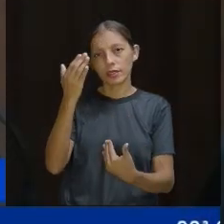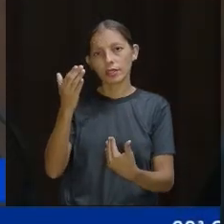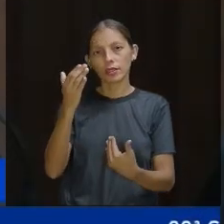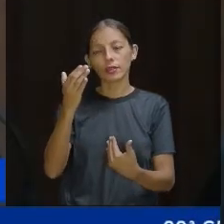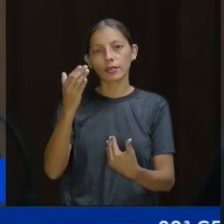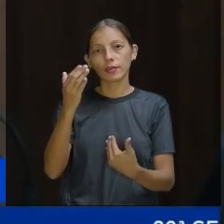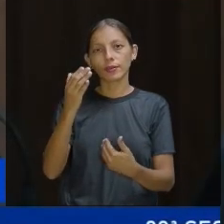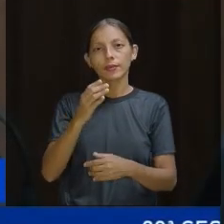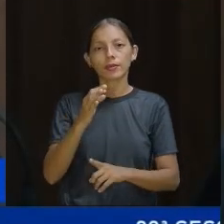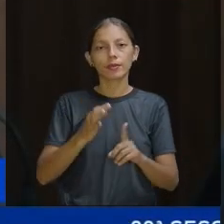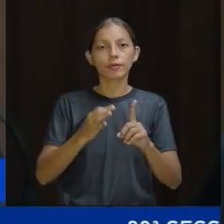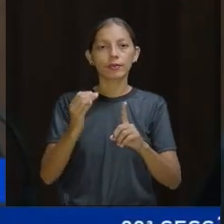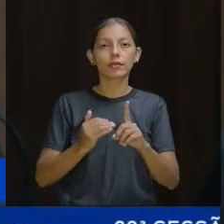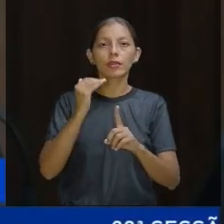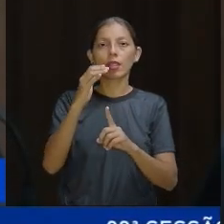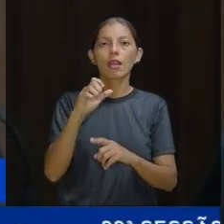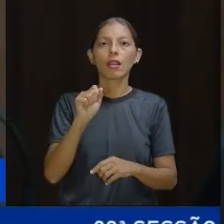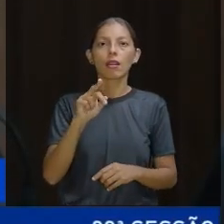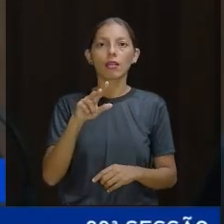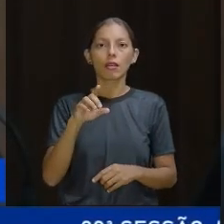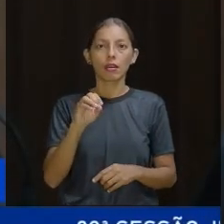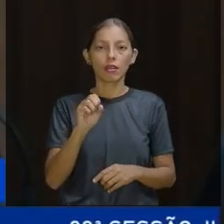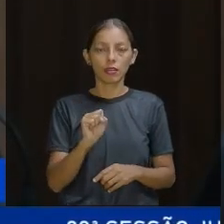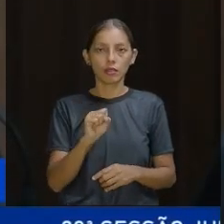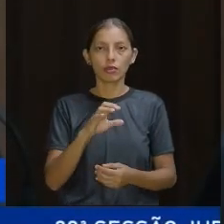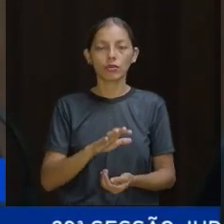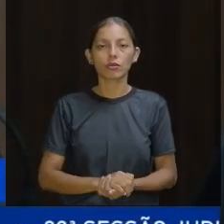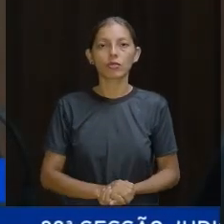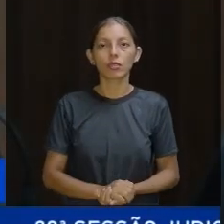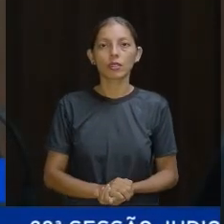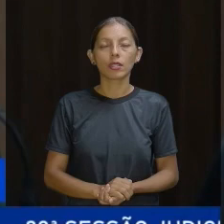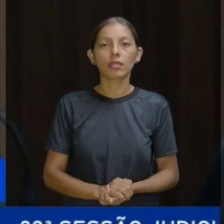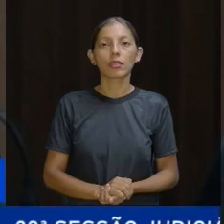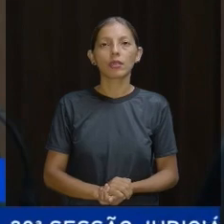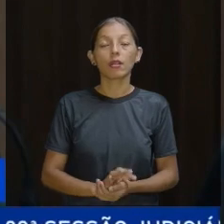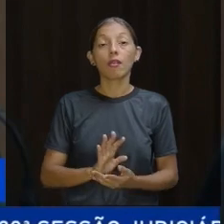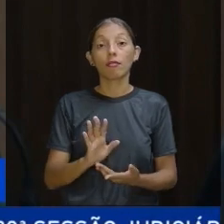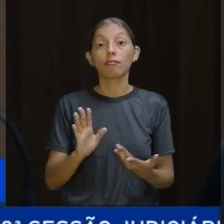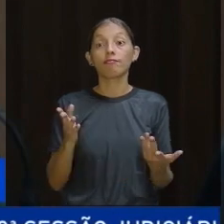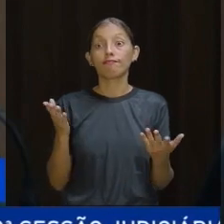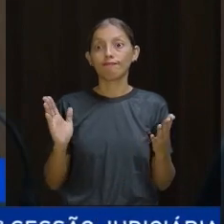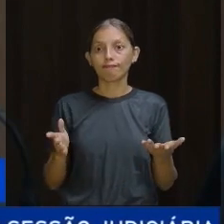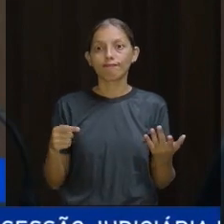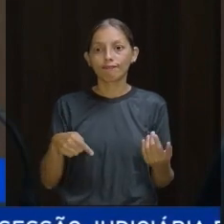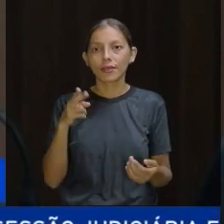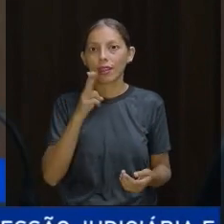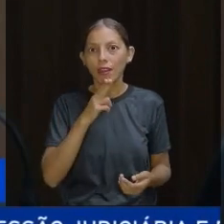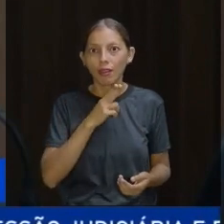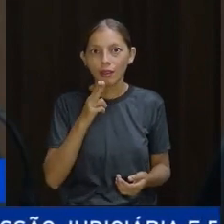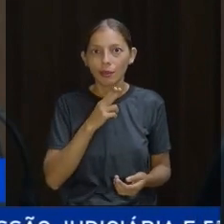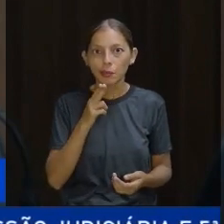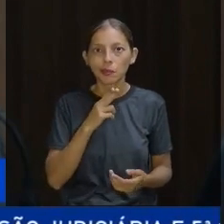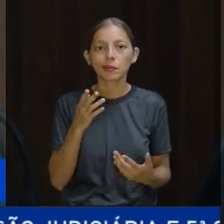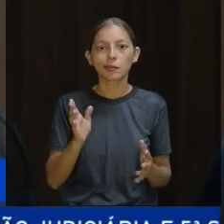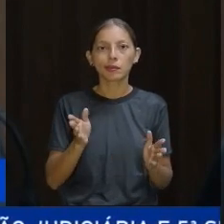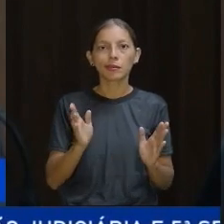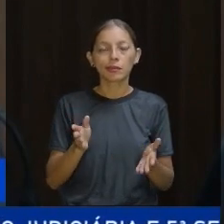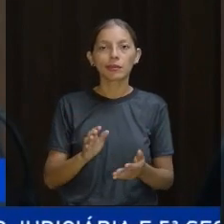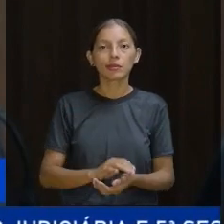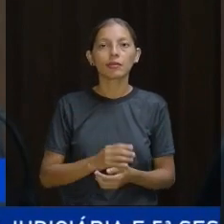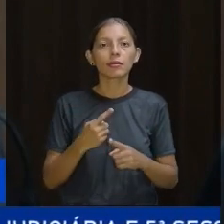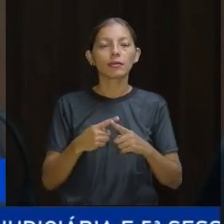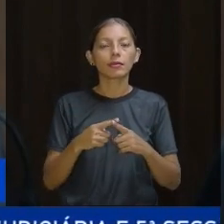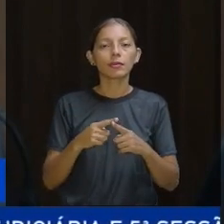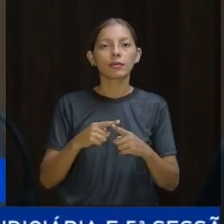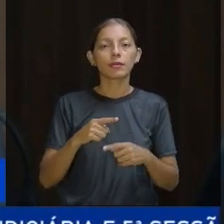tela, 28ª Sessão Judiciária Itinerante. O desembargador Gilberto, inclusive, que participaria de um julgamento